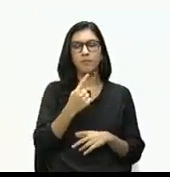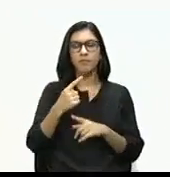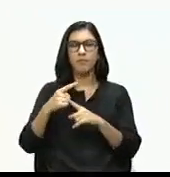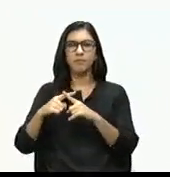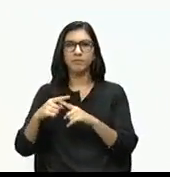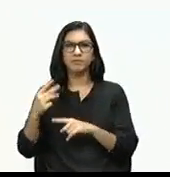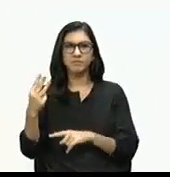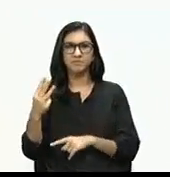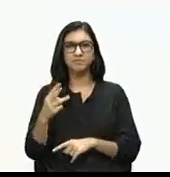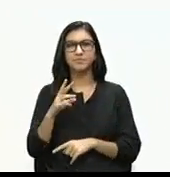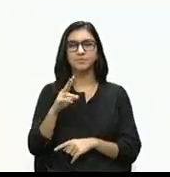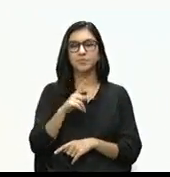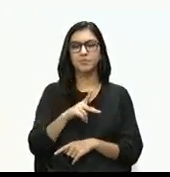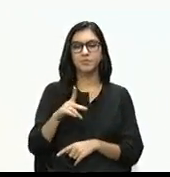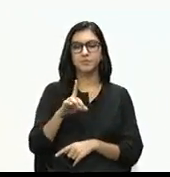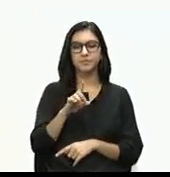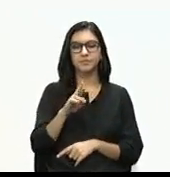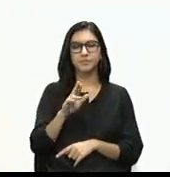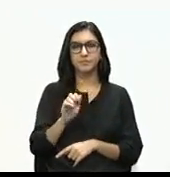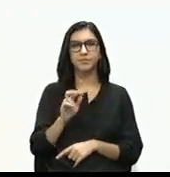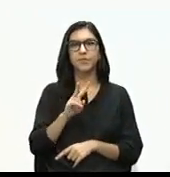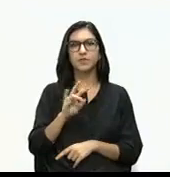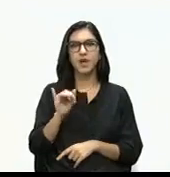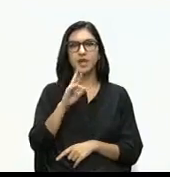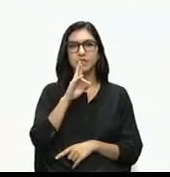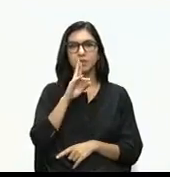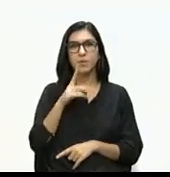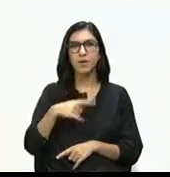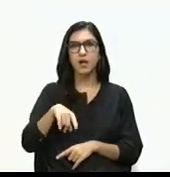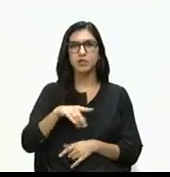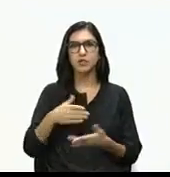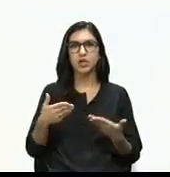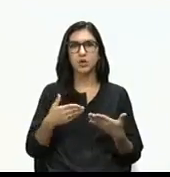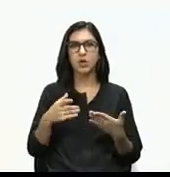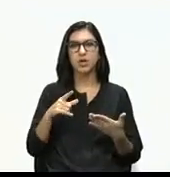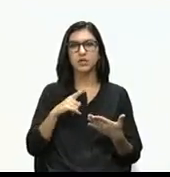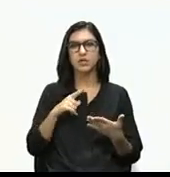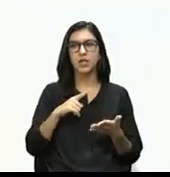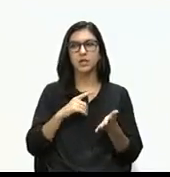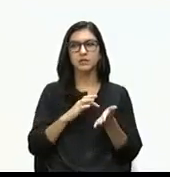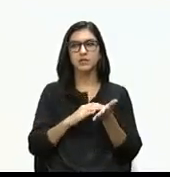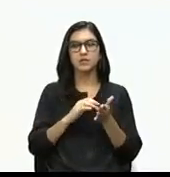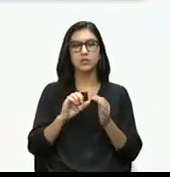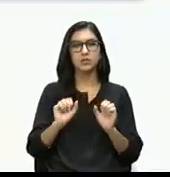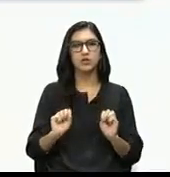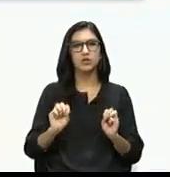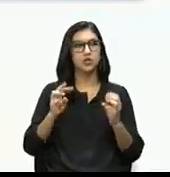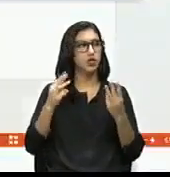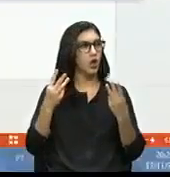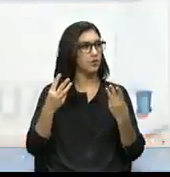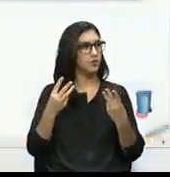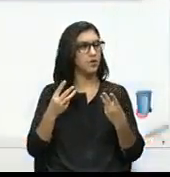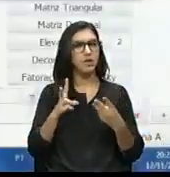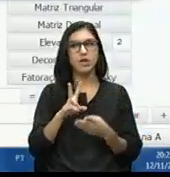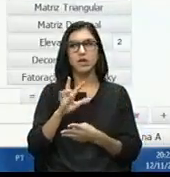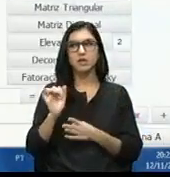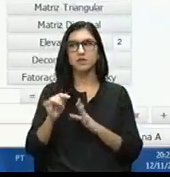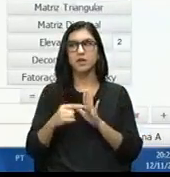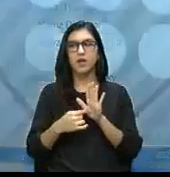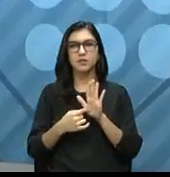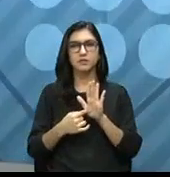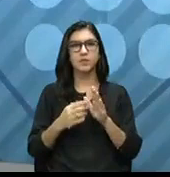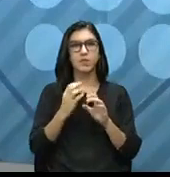E a professora Débora, ela vai resolver para a gente agora em um aplicativo, em um software, né? Que vai